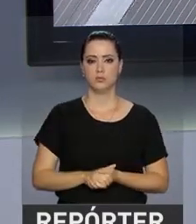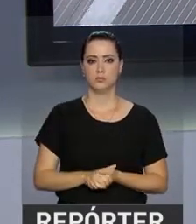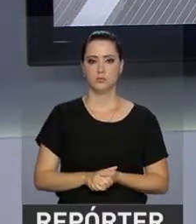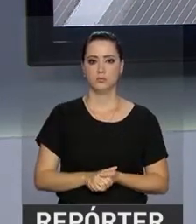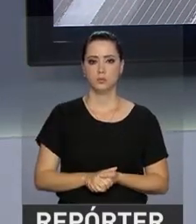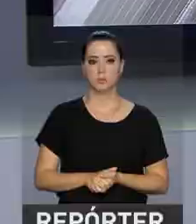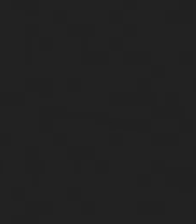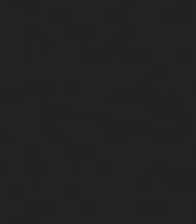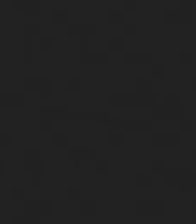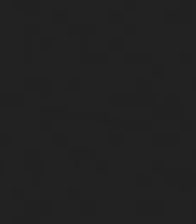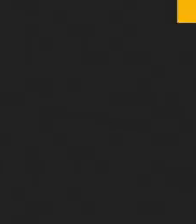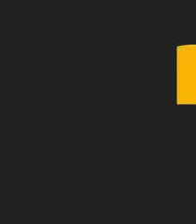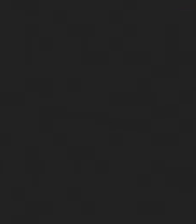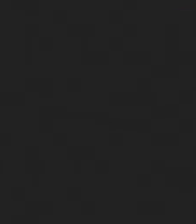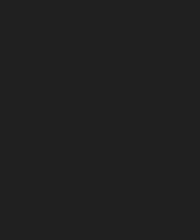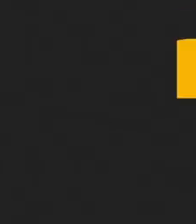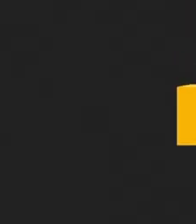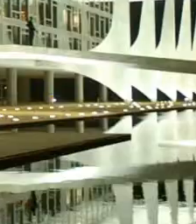Federal.